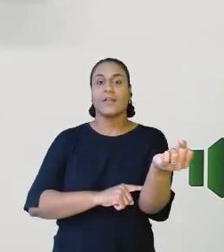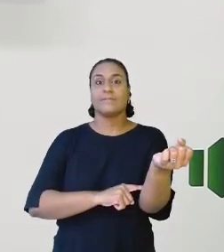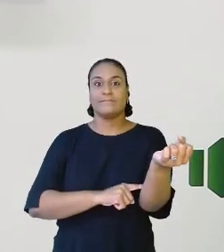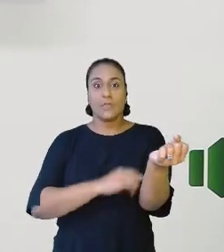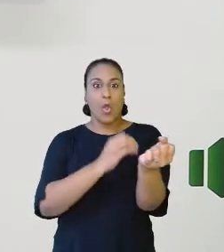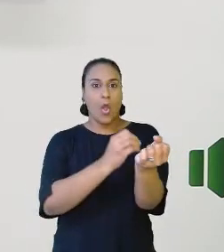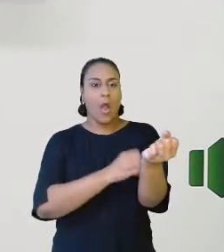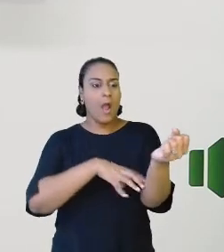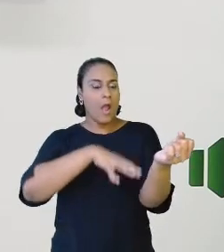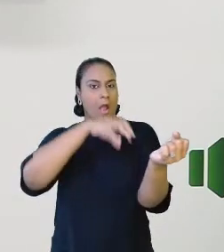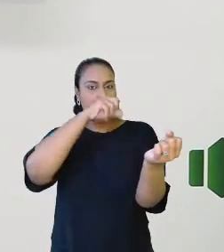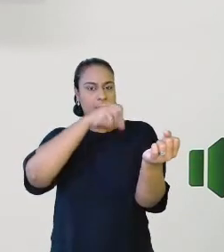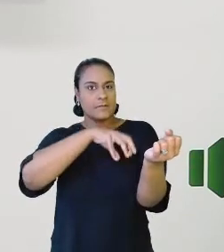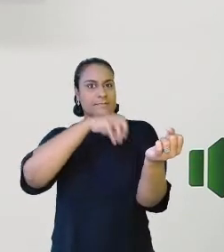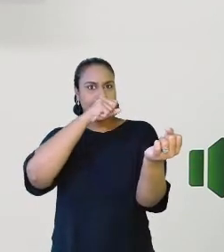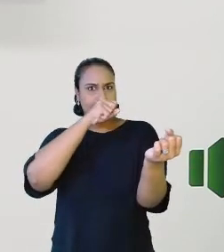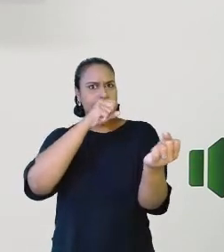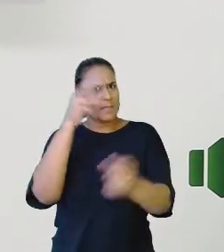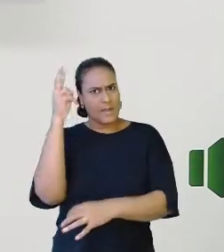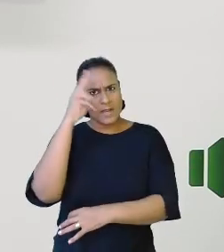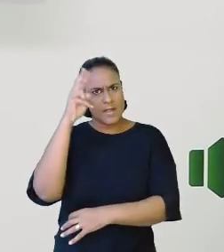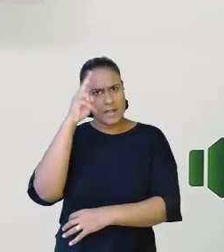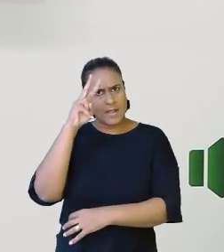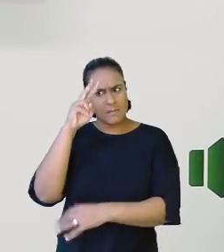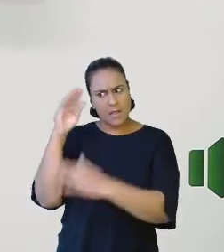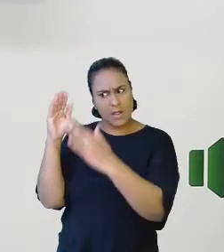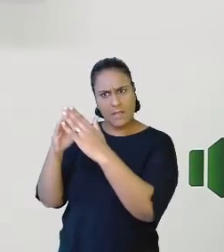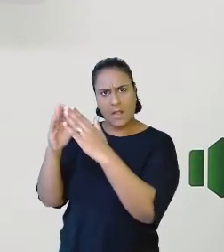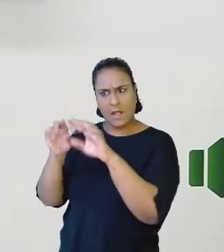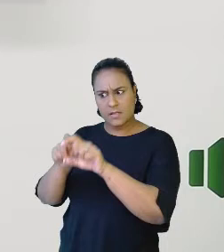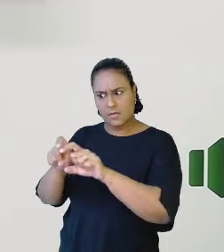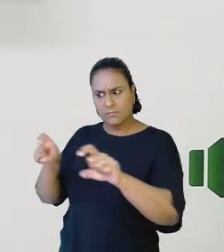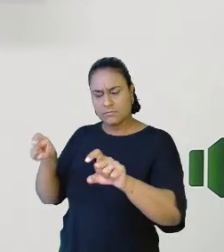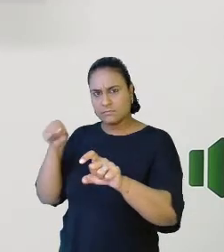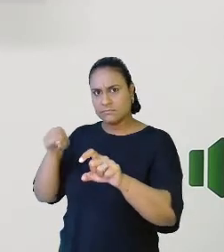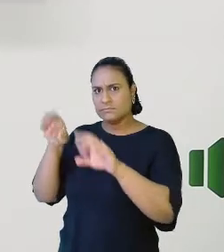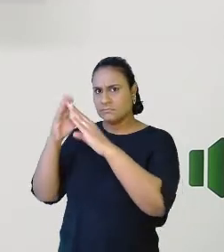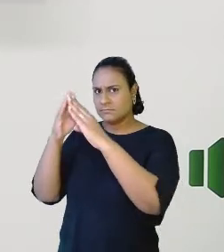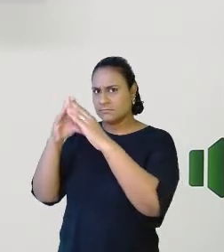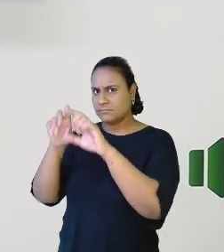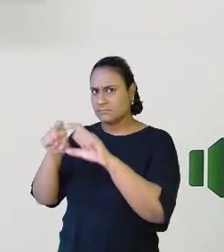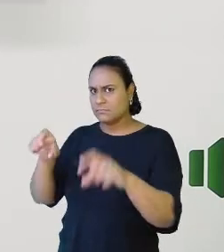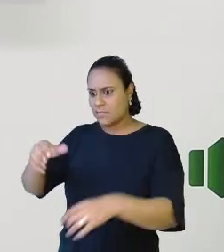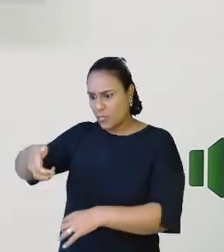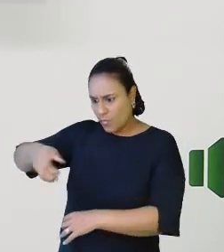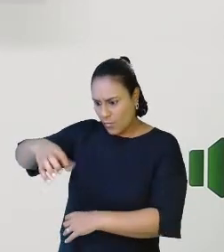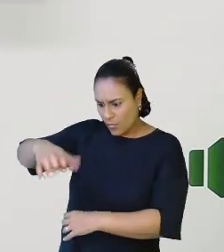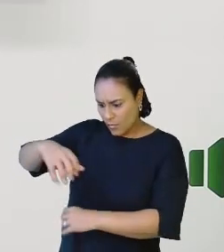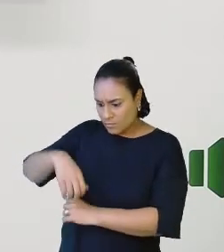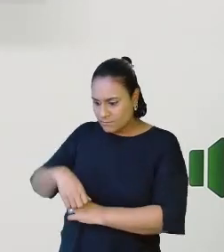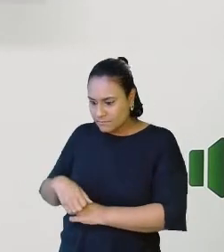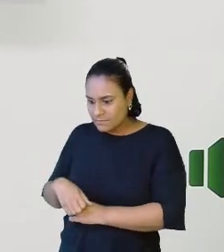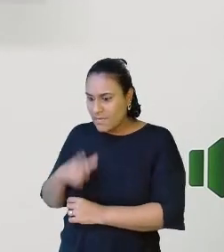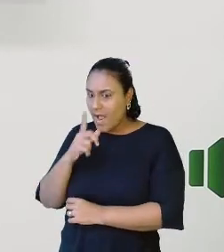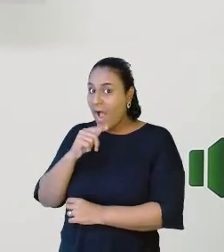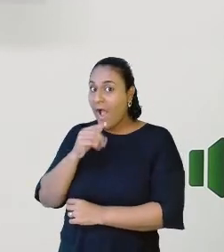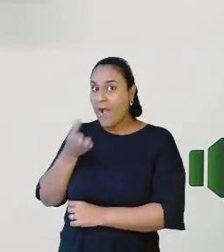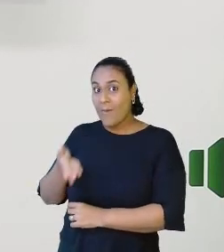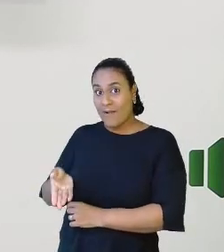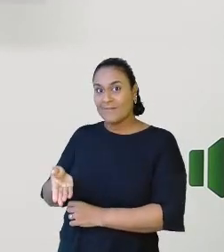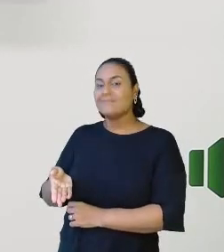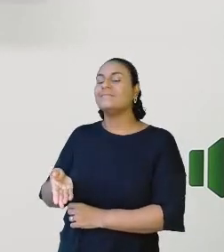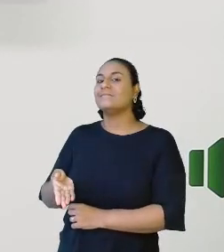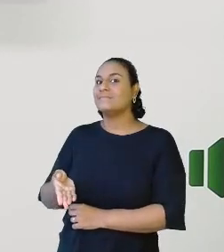isso. Lembra que eu falei do encanamento lá na nossa casa? E a gente, quando abre a torneira, sai ali a água? No